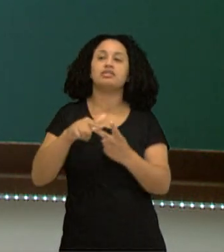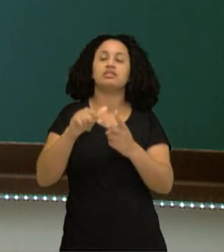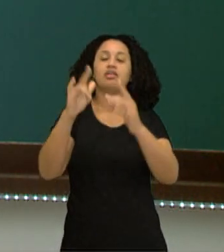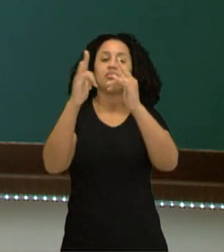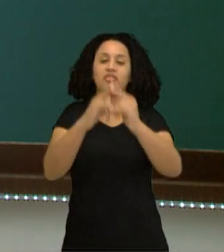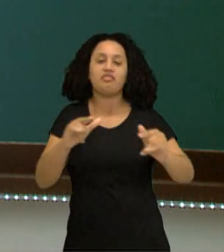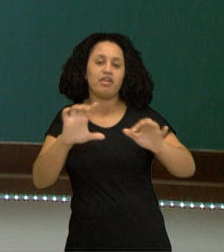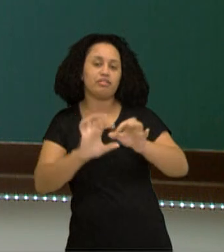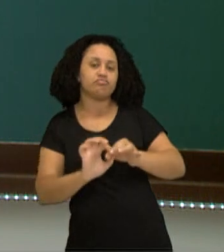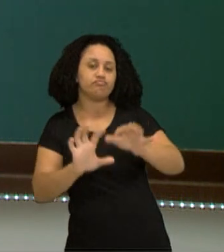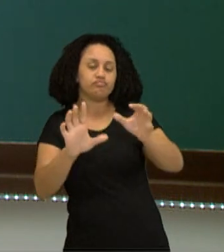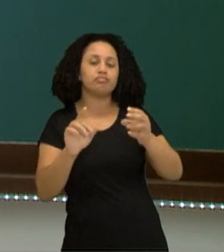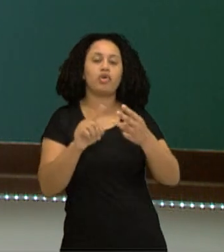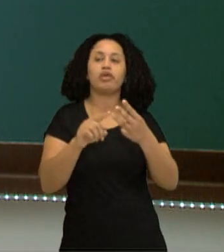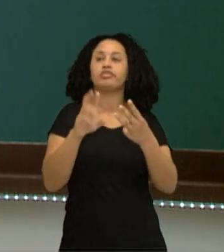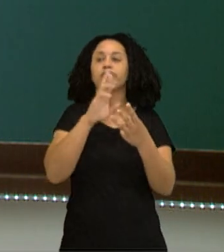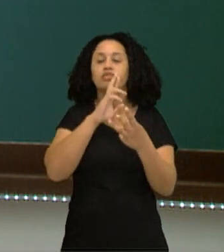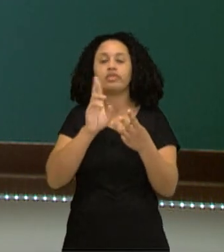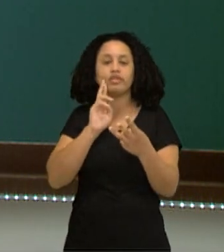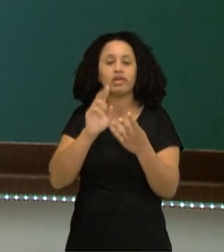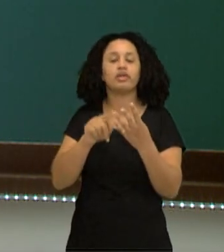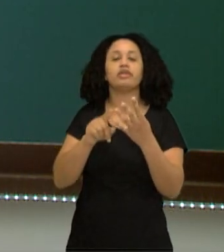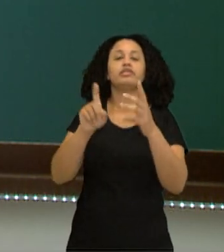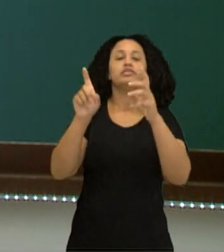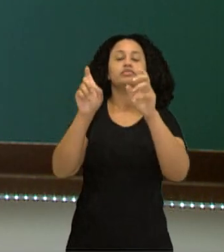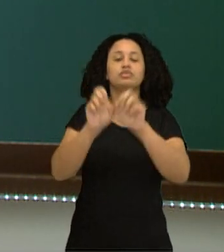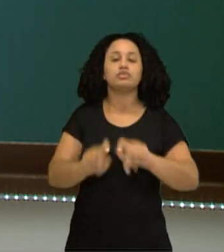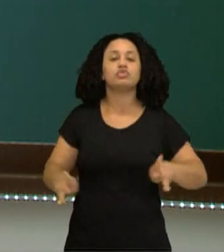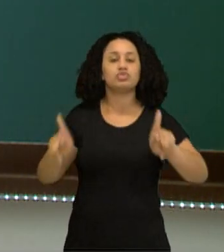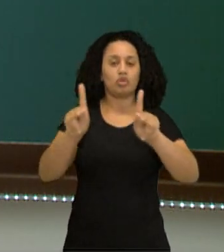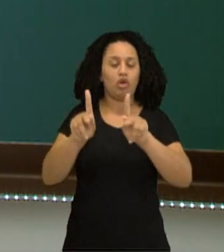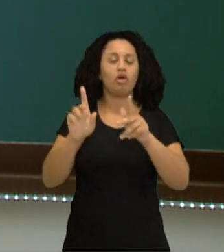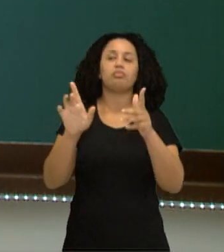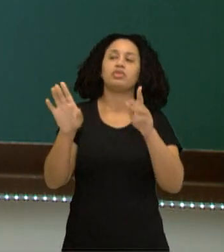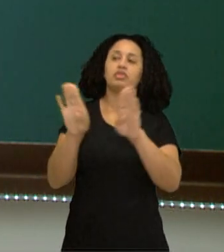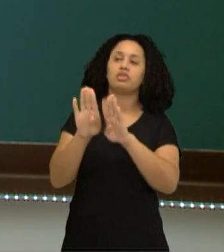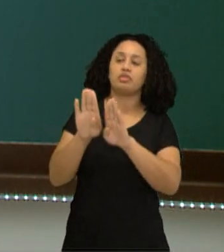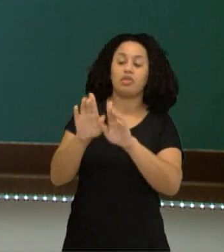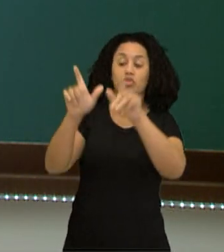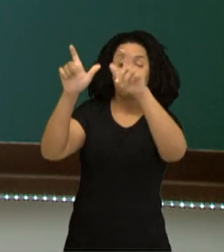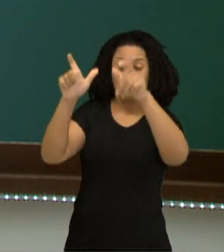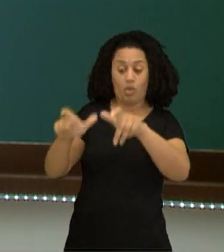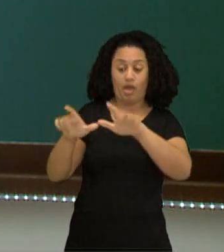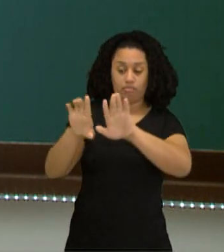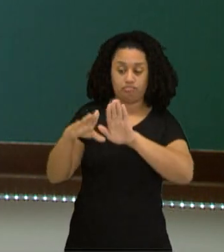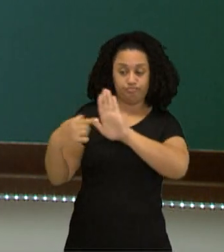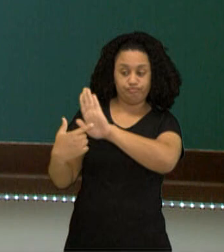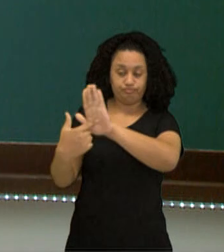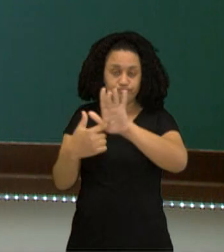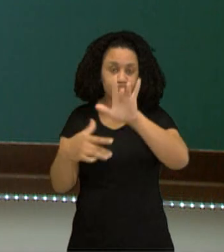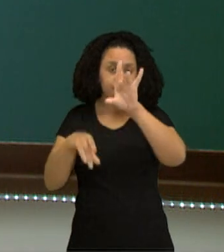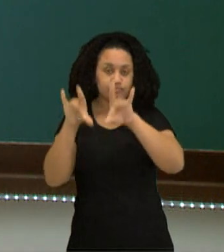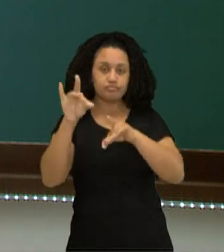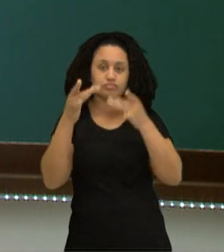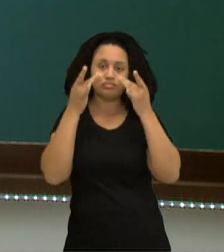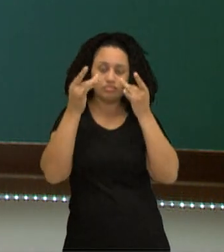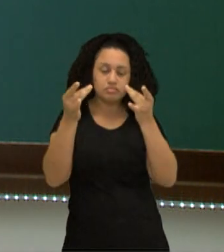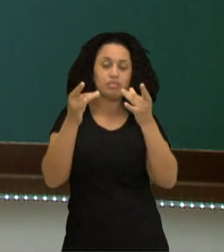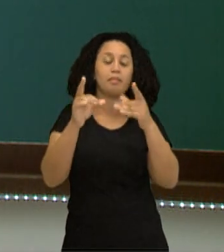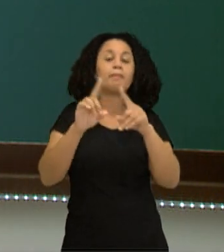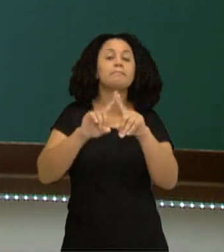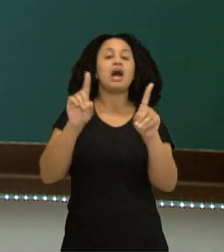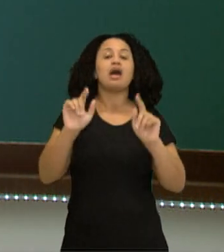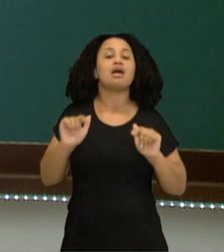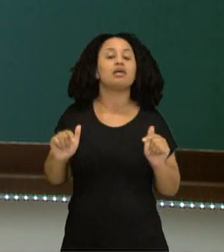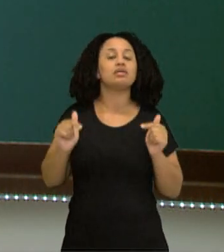livre, pode acontecer num restaurante, num shopping, dentro de um teatro propriamente dito, mas as